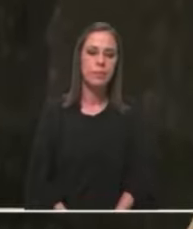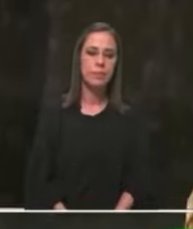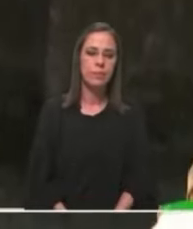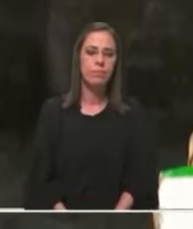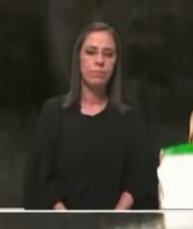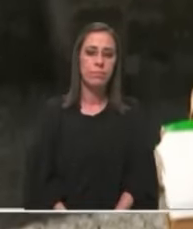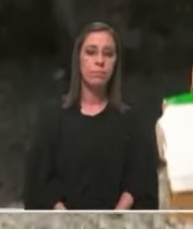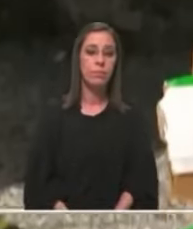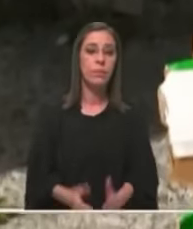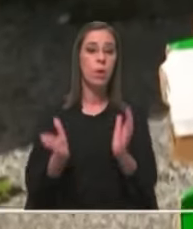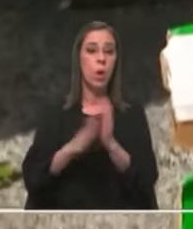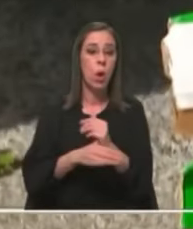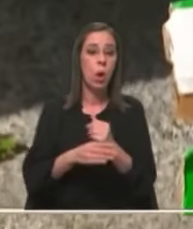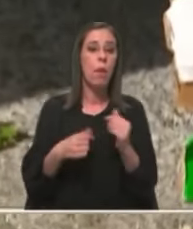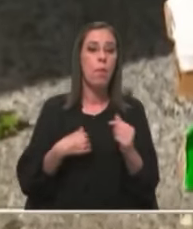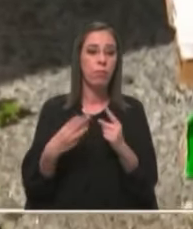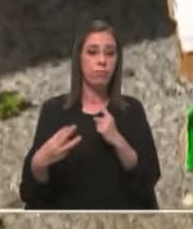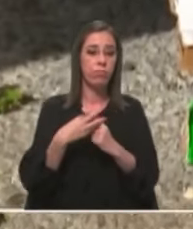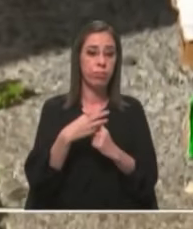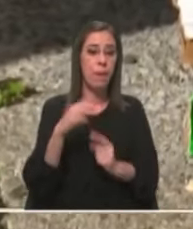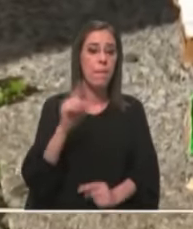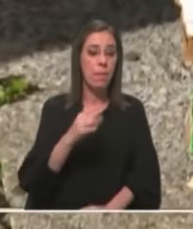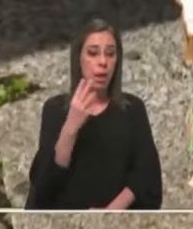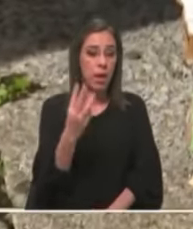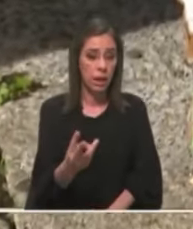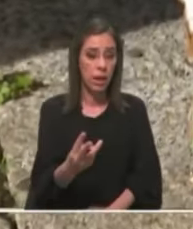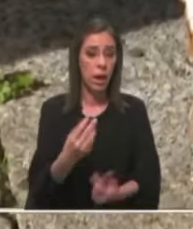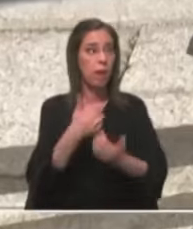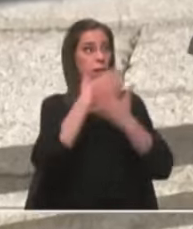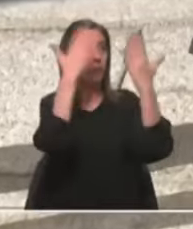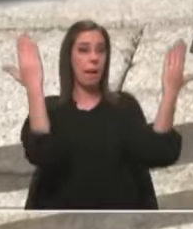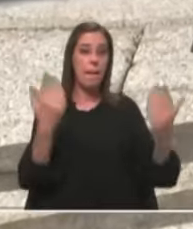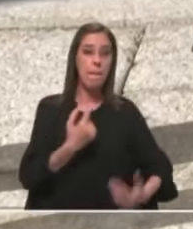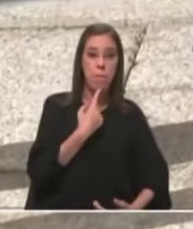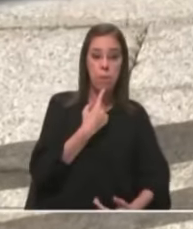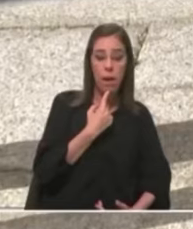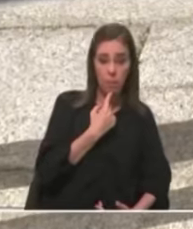Fui roubado 3 vezes, em plena luz do dia.